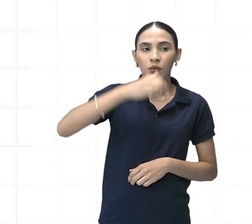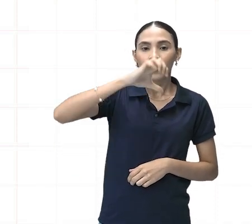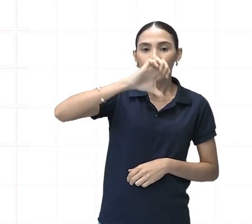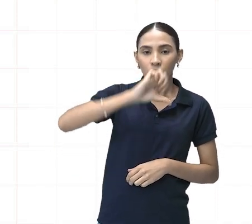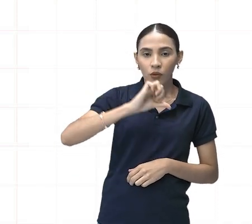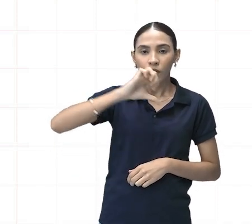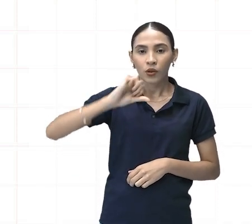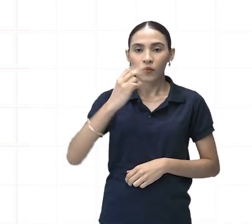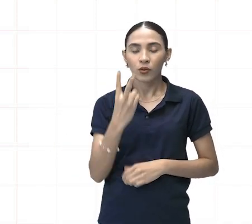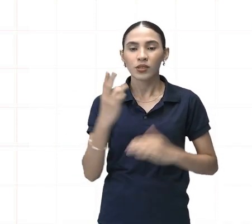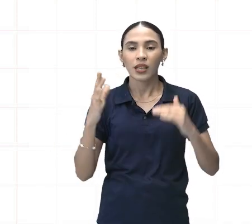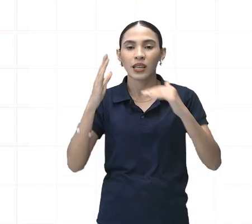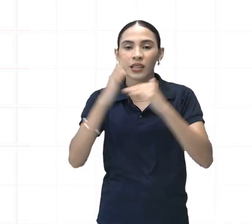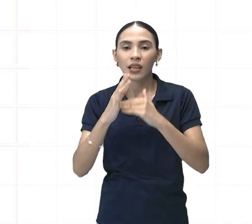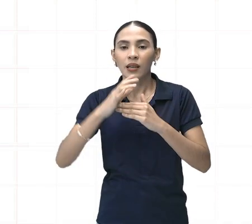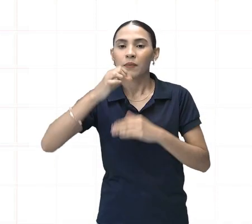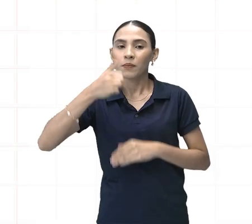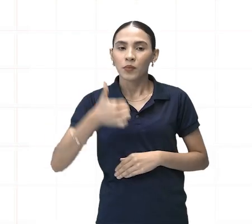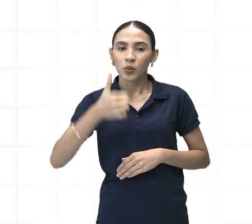1992 até